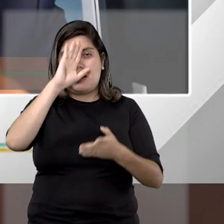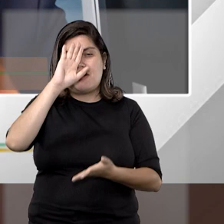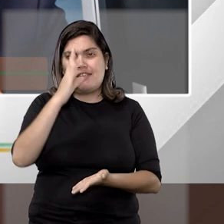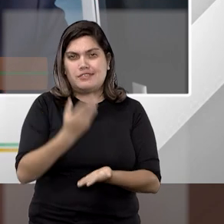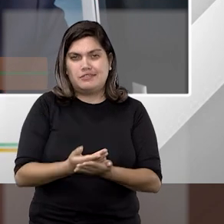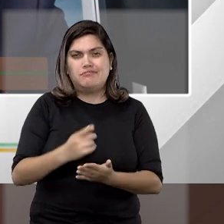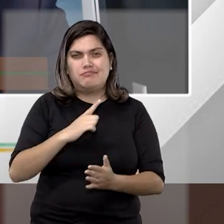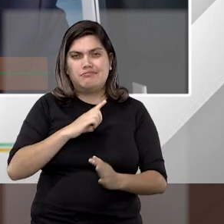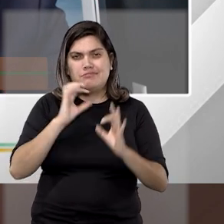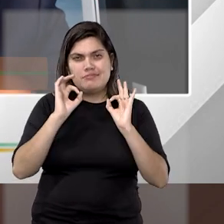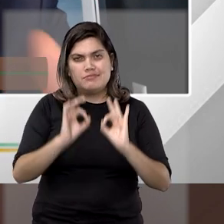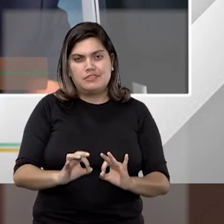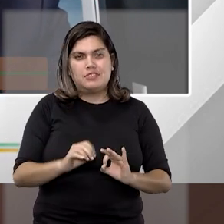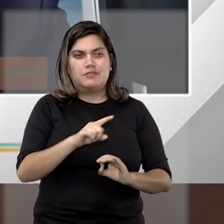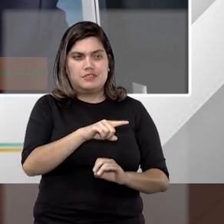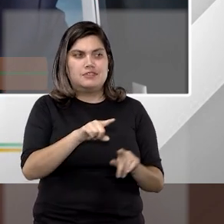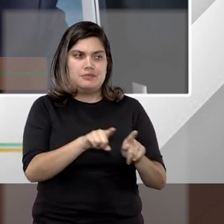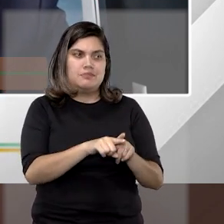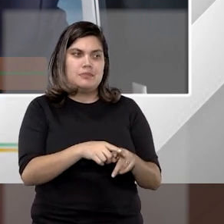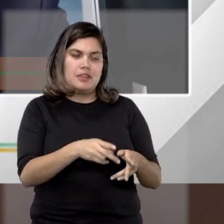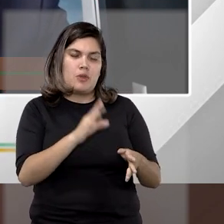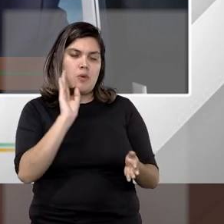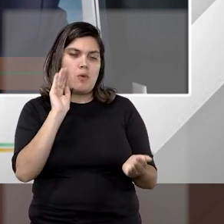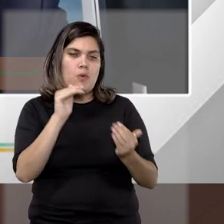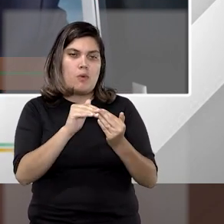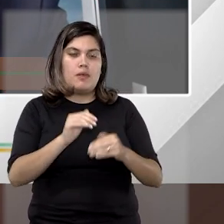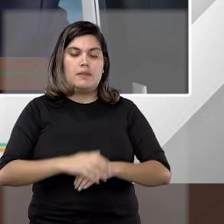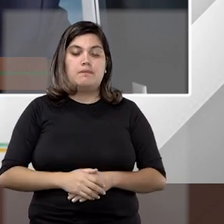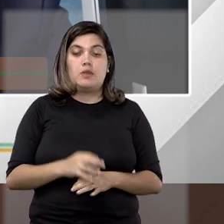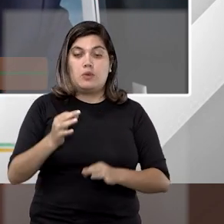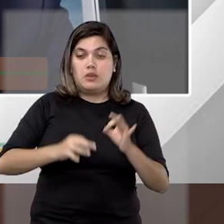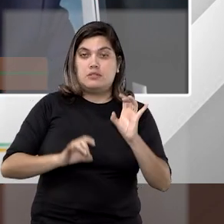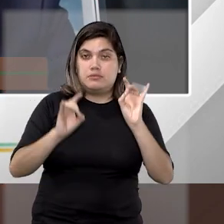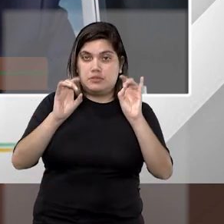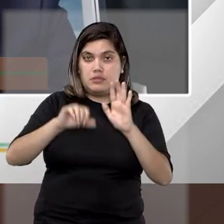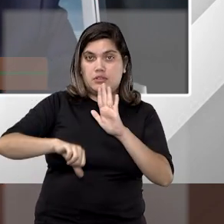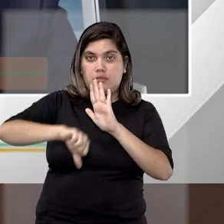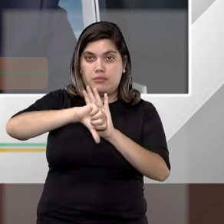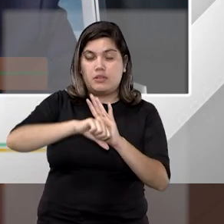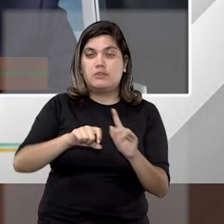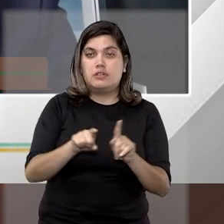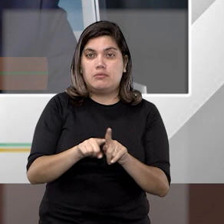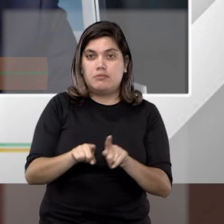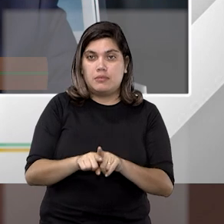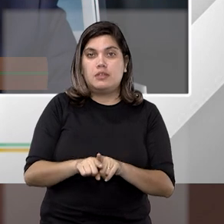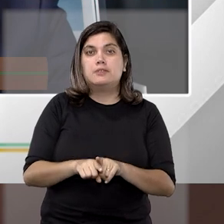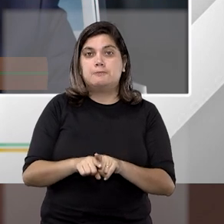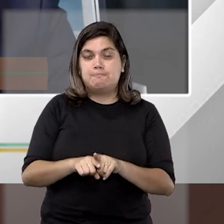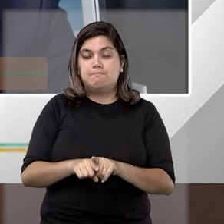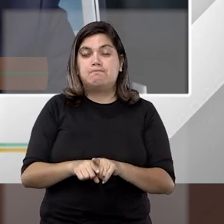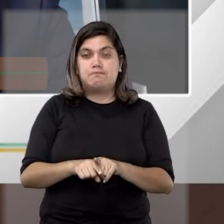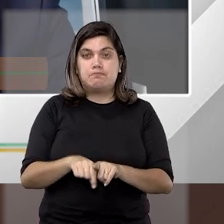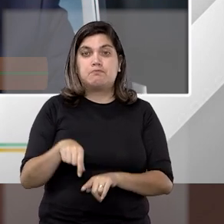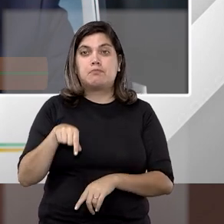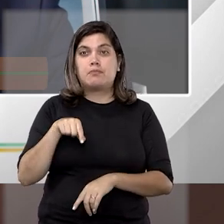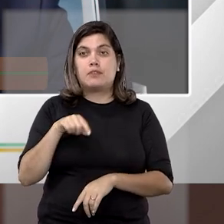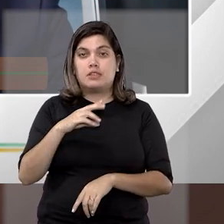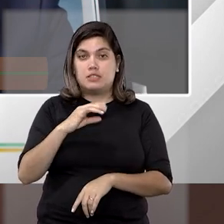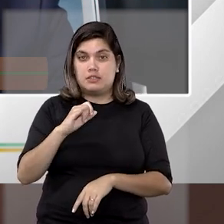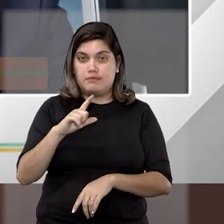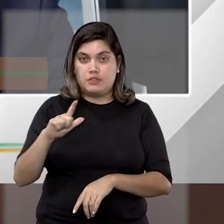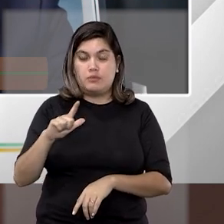positivo que eu acredito e tenho certeza que serve também ver isso o Juizado Especial Criminal assim como Cível